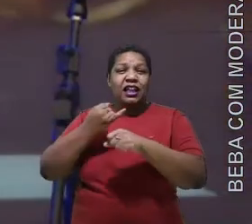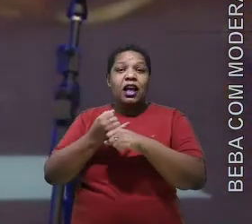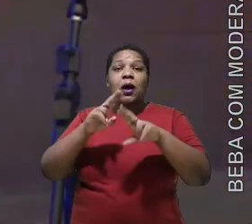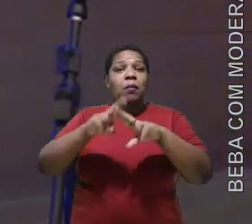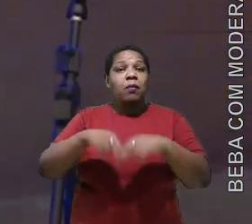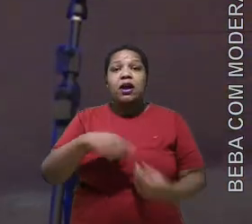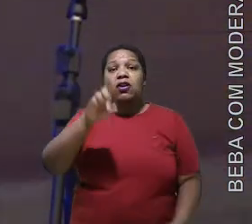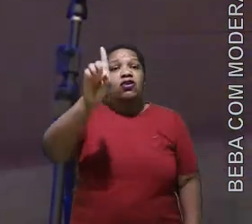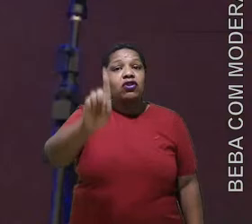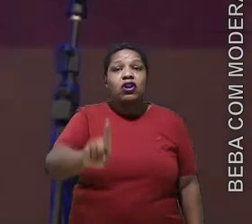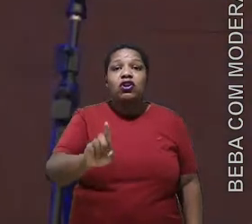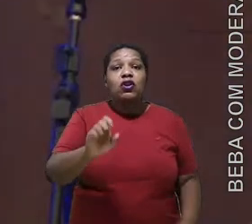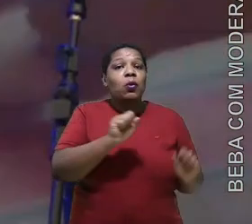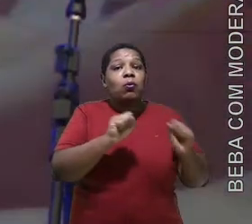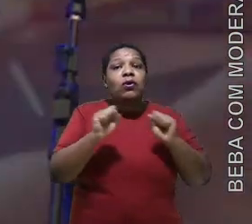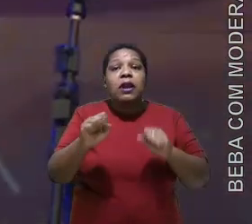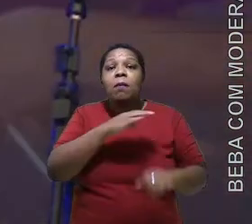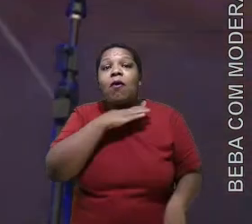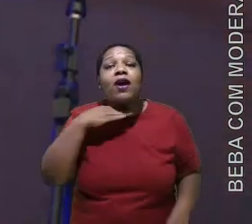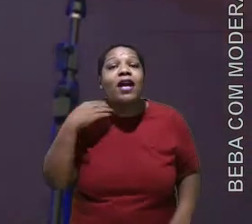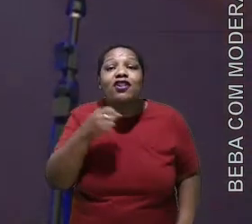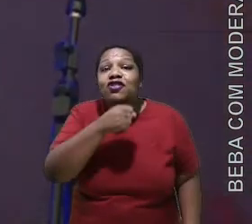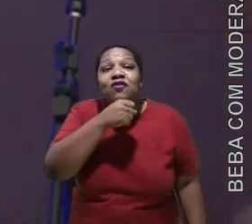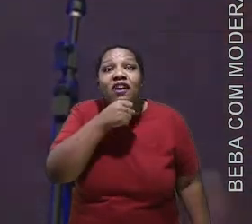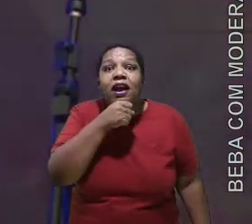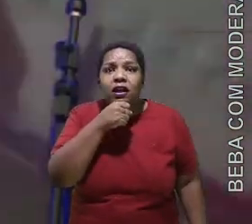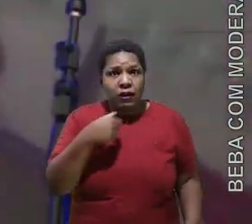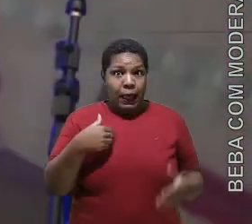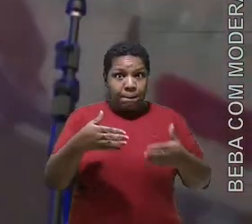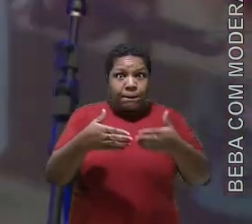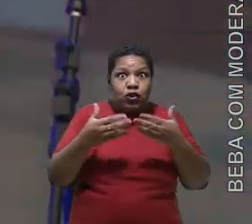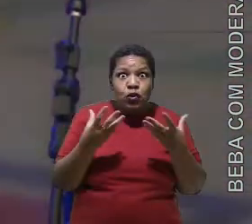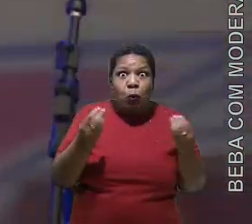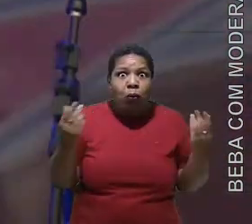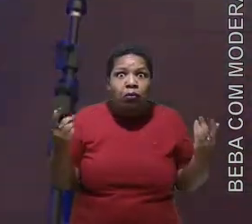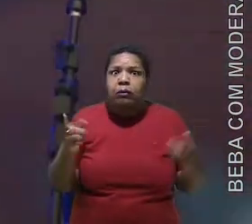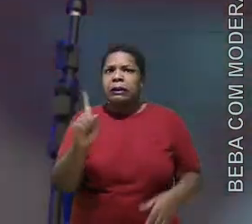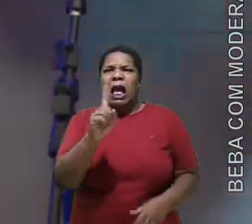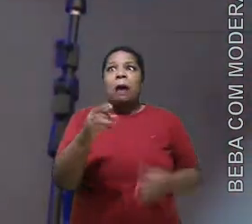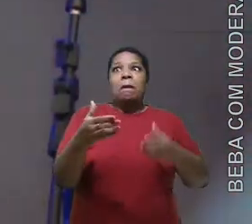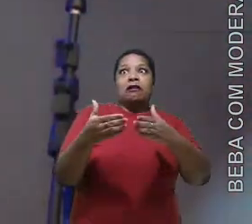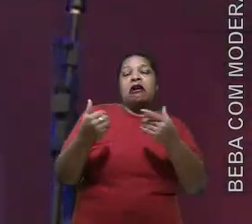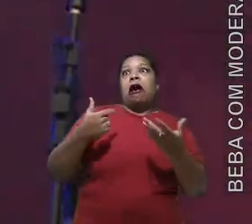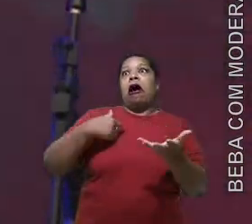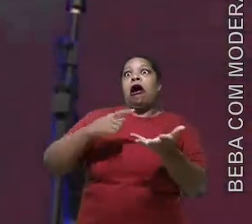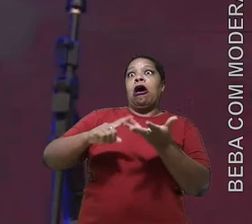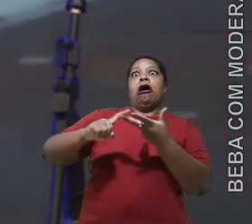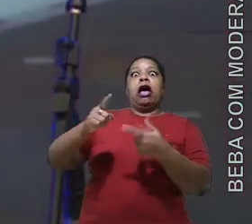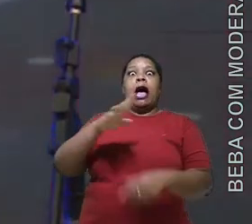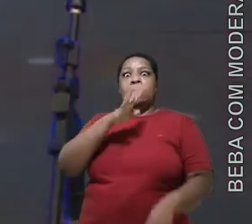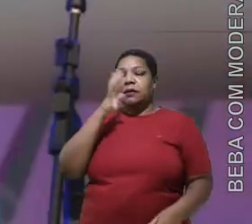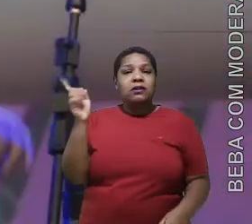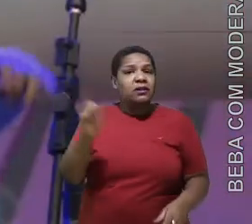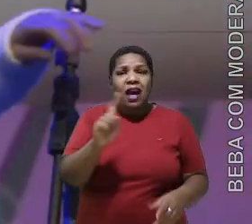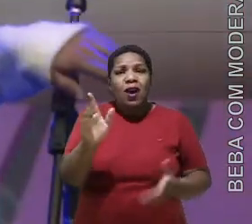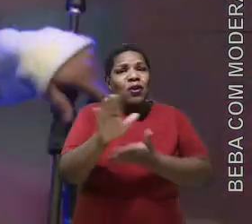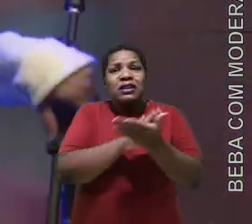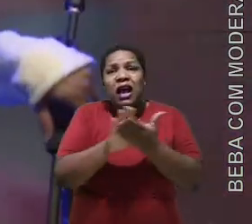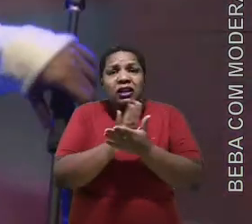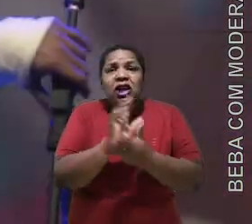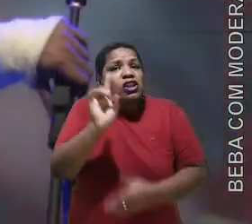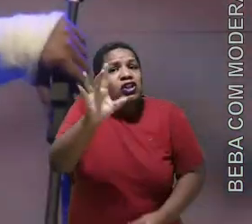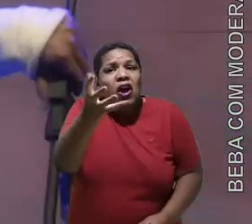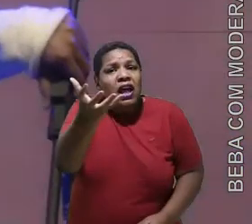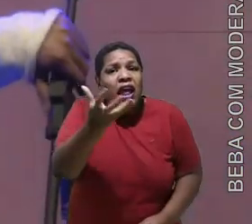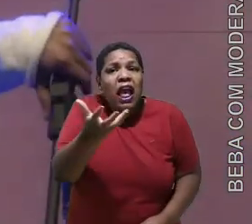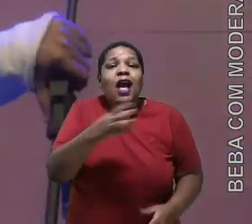Direito de poder morrer de velho que não é pedir nada não estamos pedindo absolutamente nada a não ser o direito de